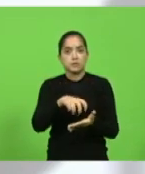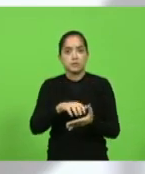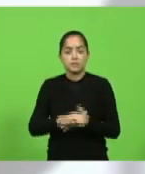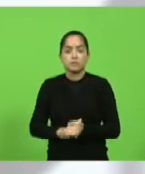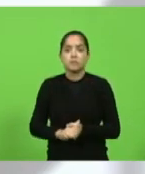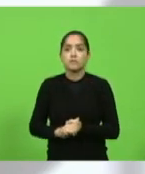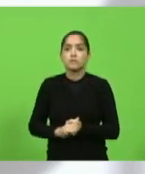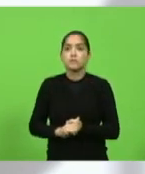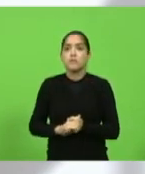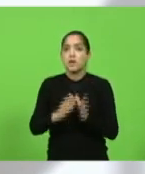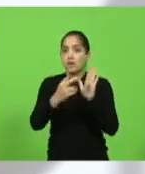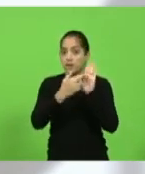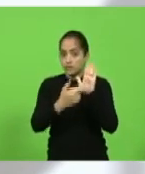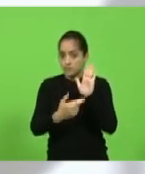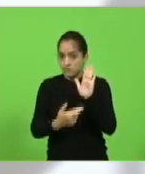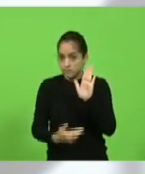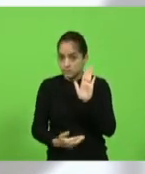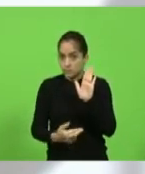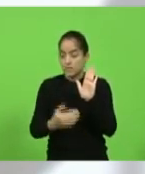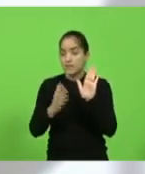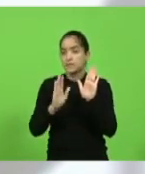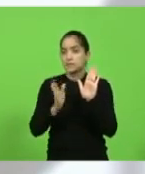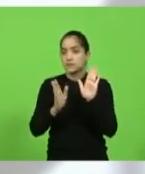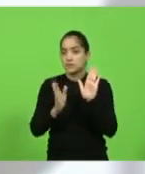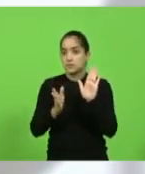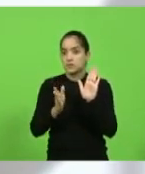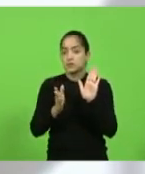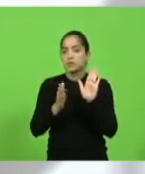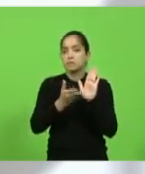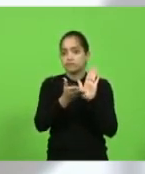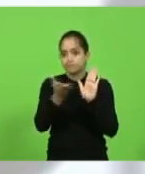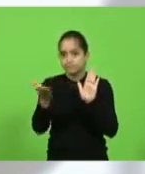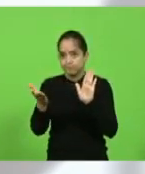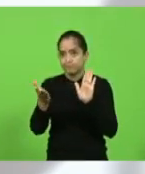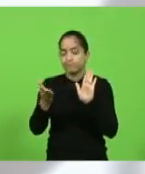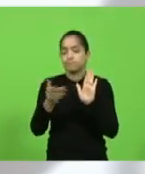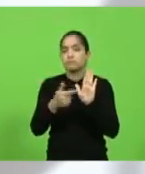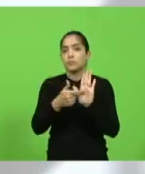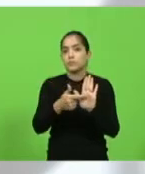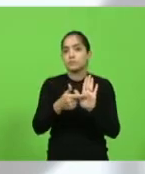Redação essa que já tive a oportunidade de vos trazer.